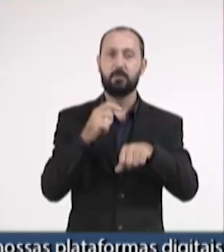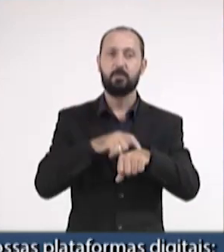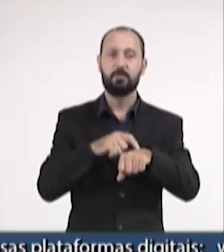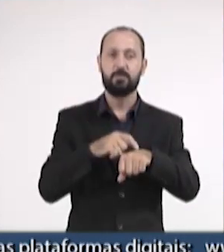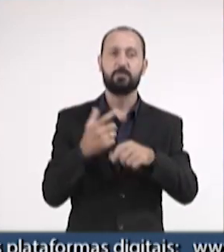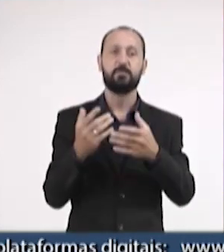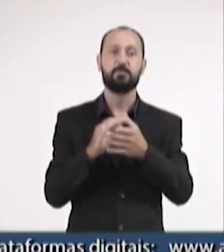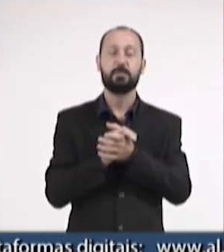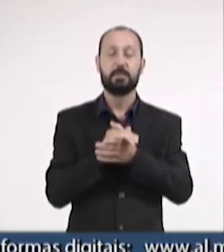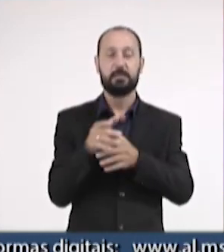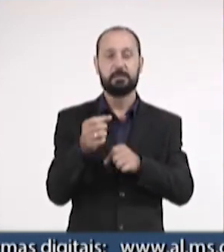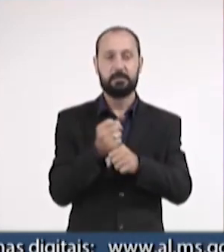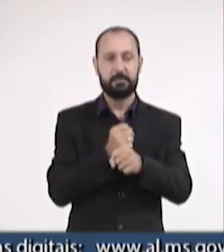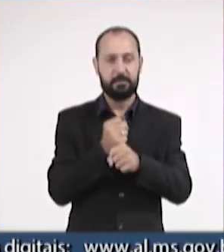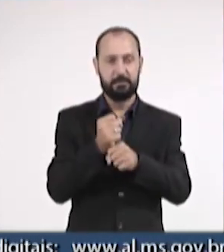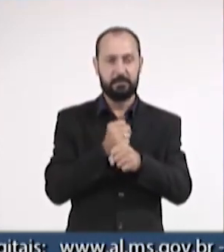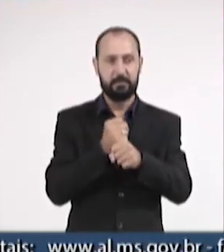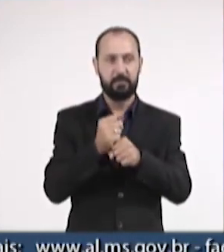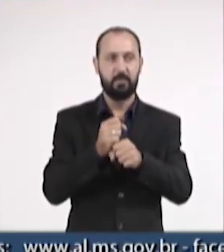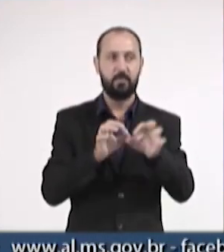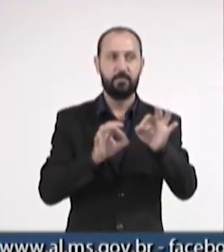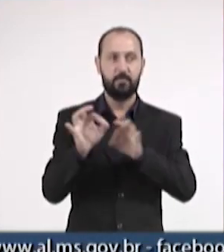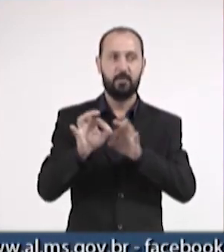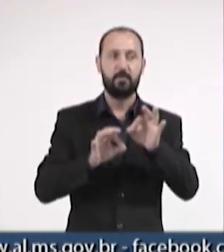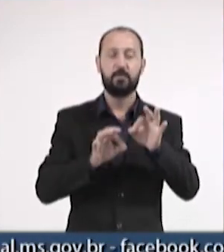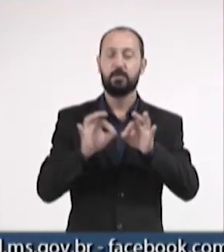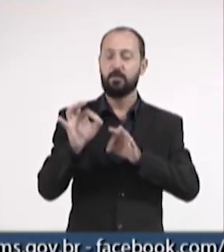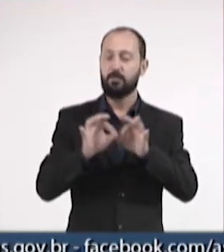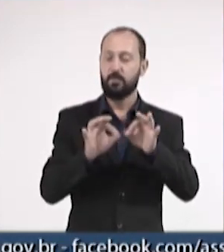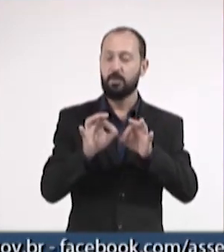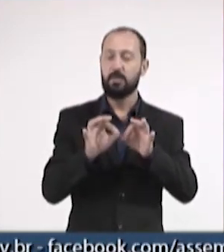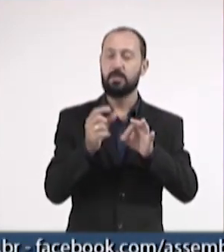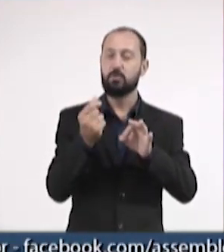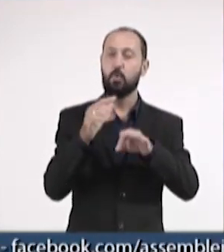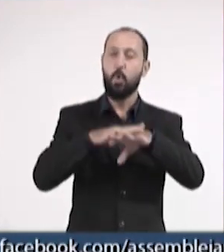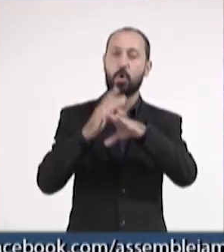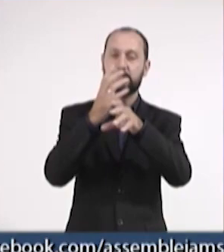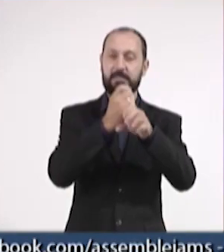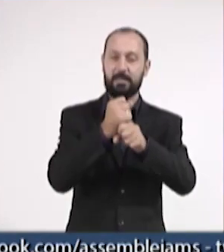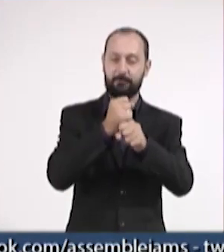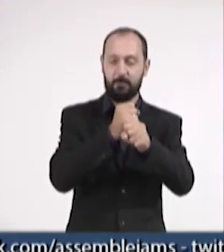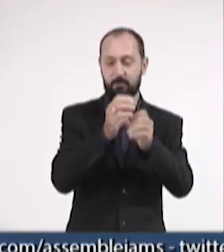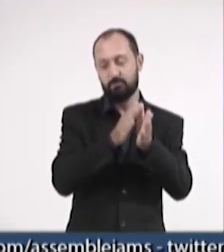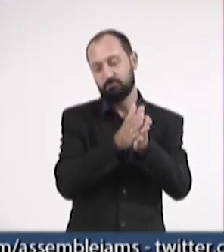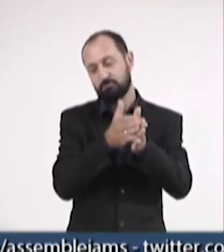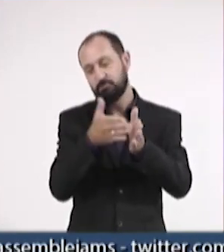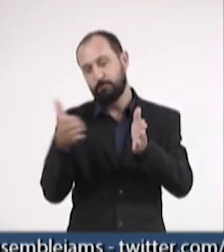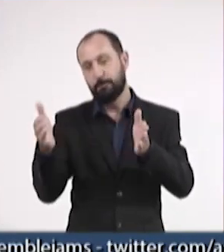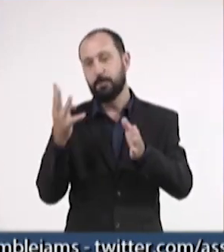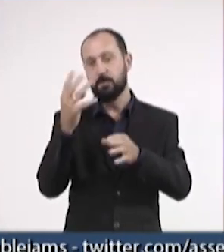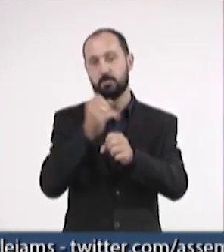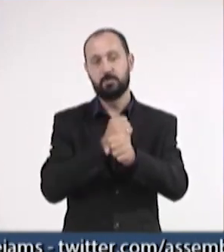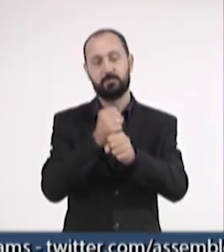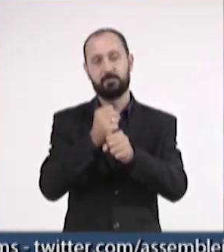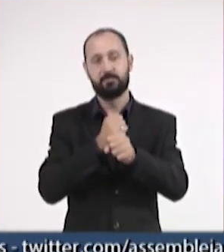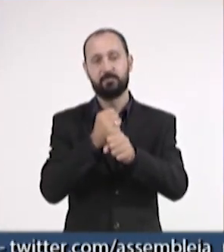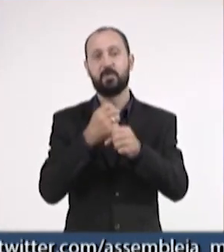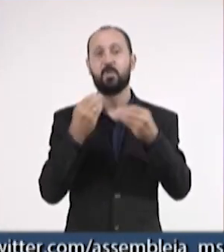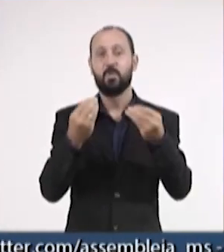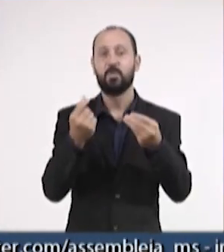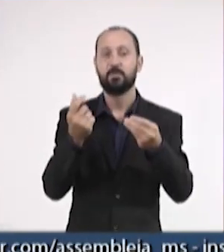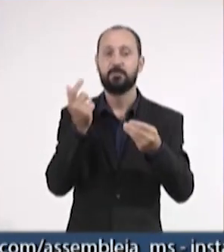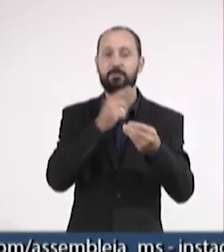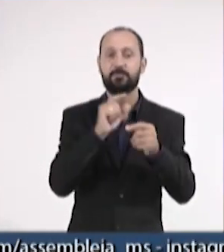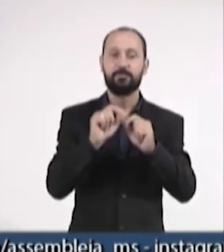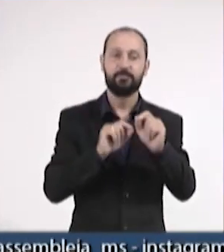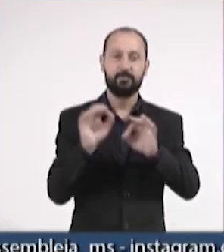sobre isso. Esse ano é um ano onde se faz o plano plurianual. A definição dos 4 anos de como os recursos